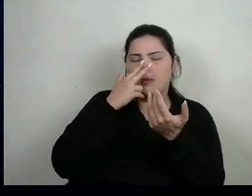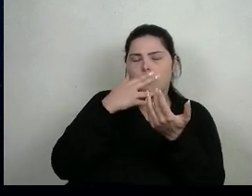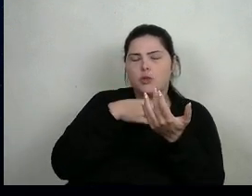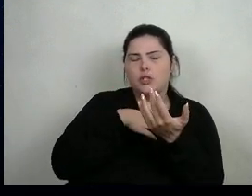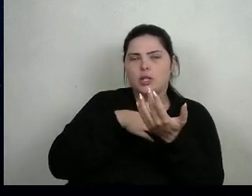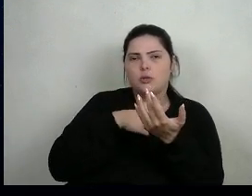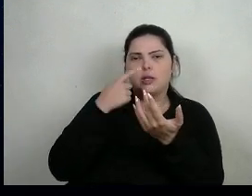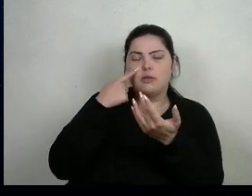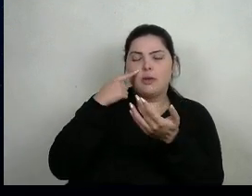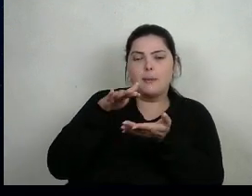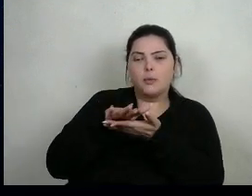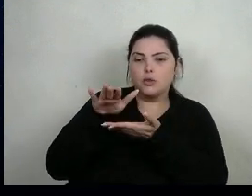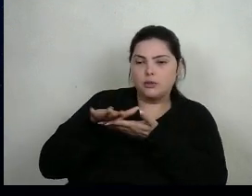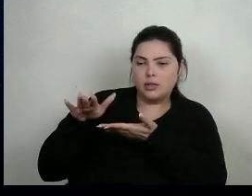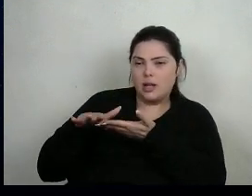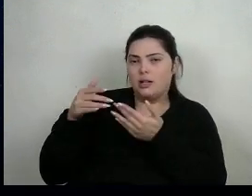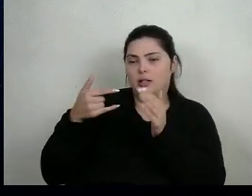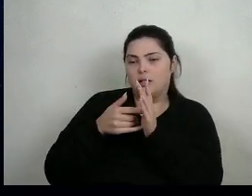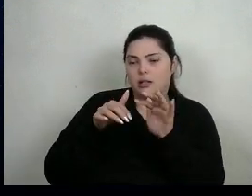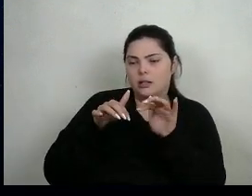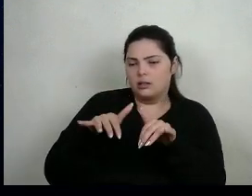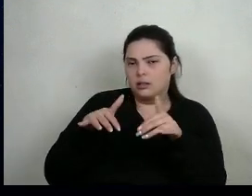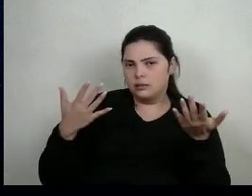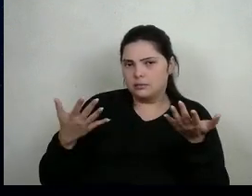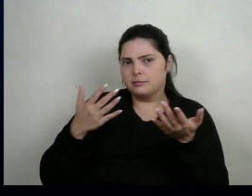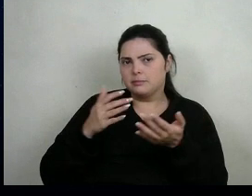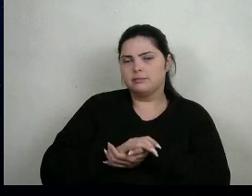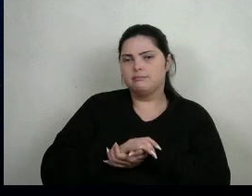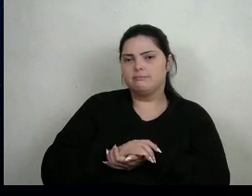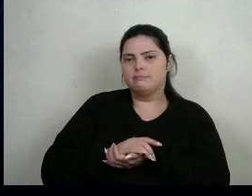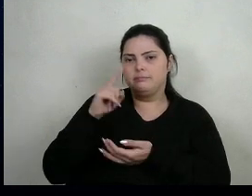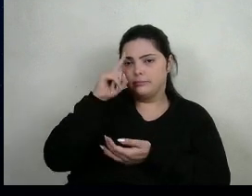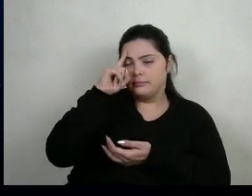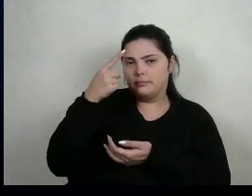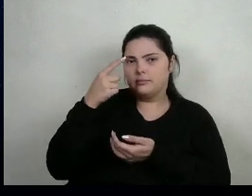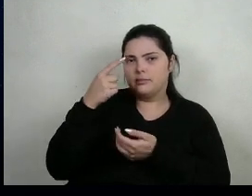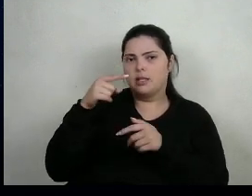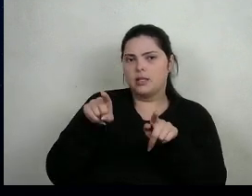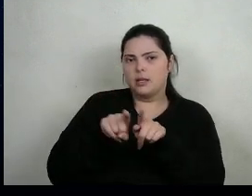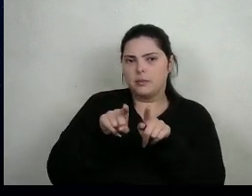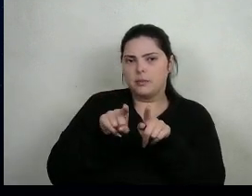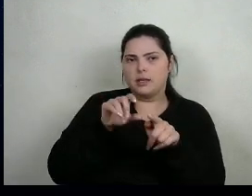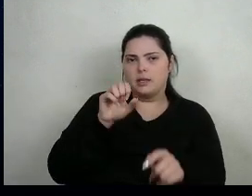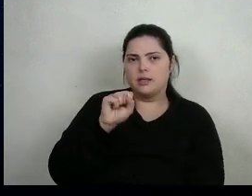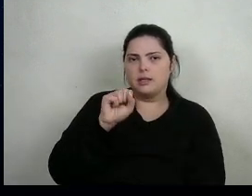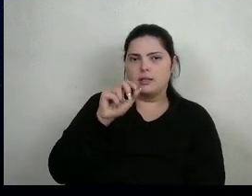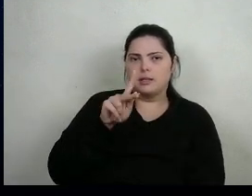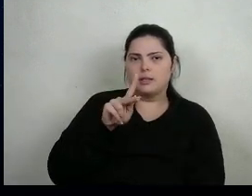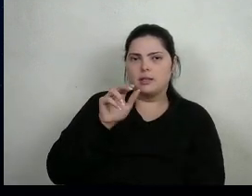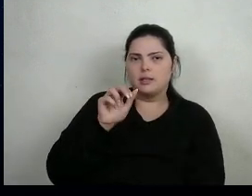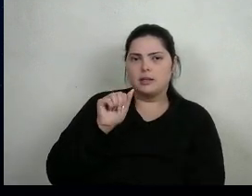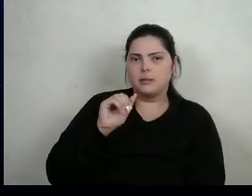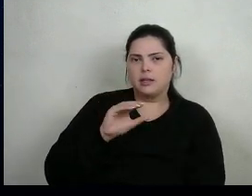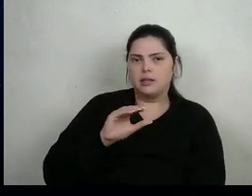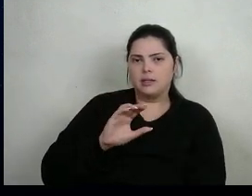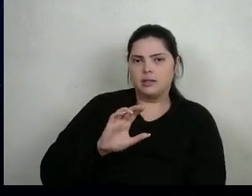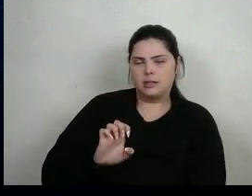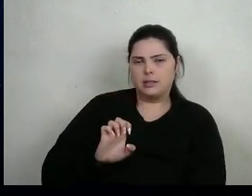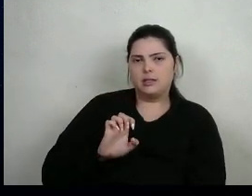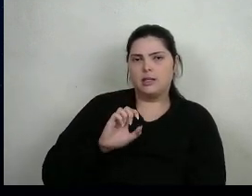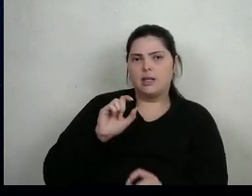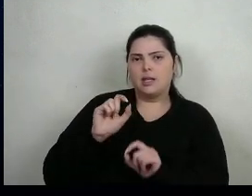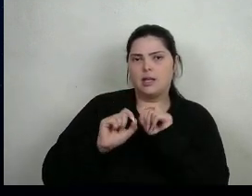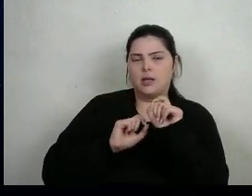produtividade de desenvolvedor a ideia do Space a gente vai falar bastante sobre Space que hoje E aí dá para perceber que o Space é uma crônico